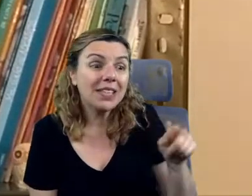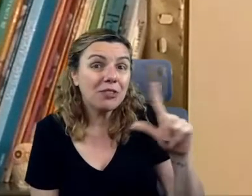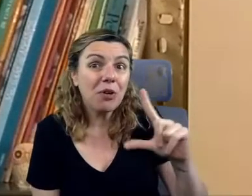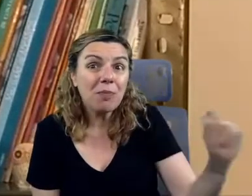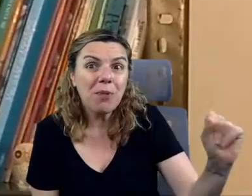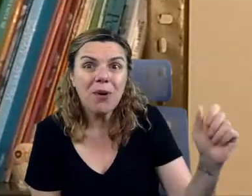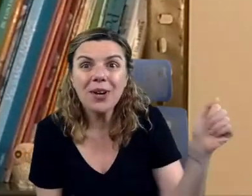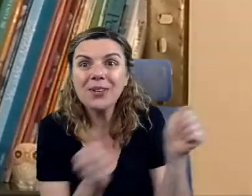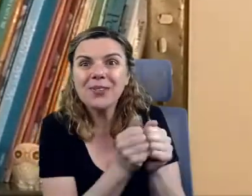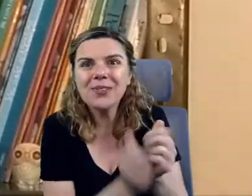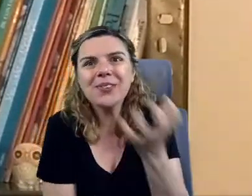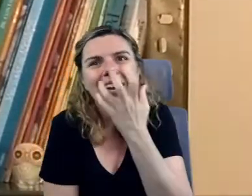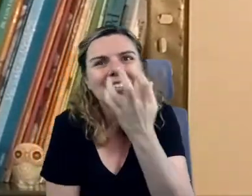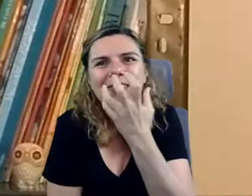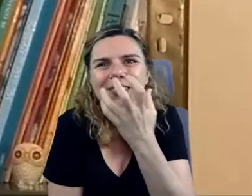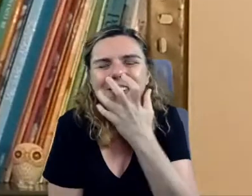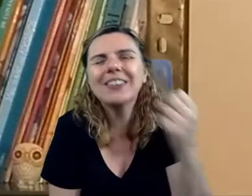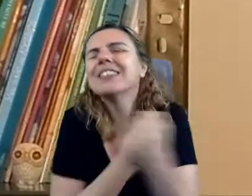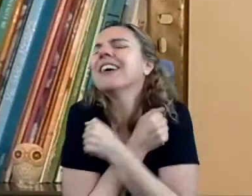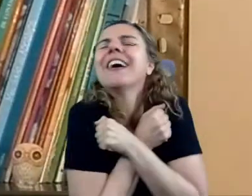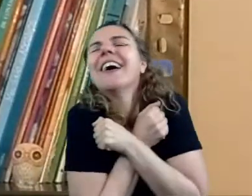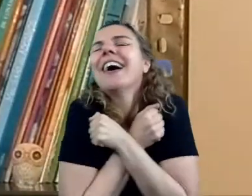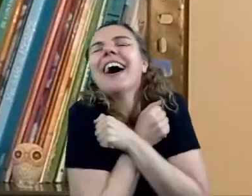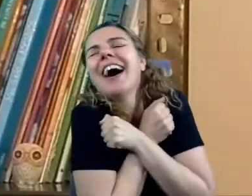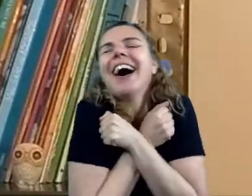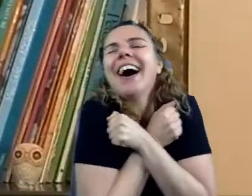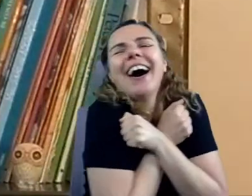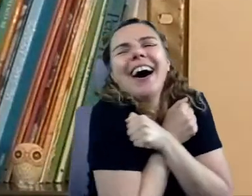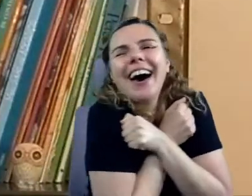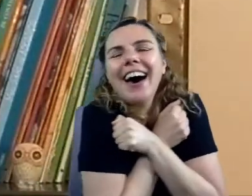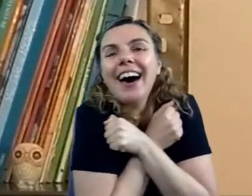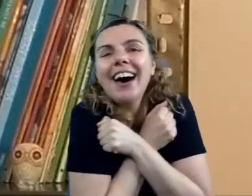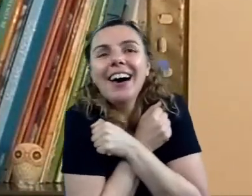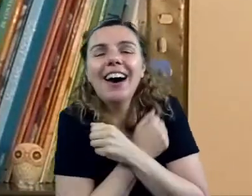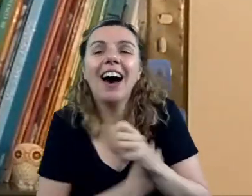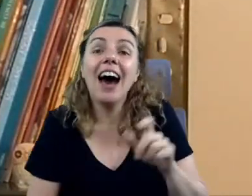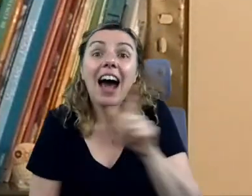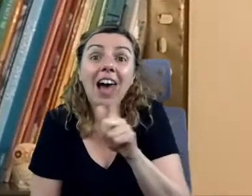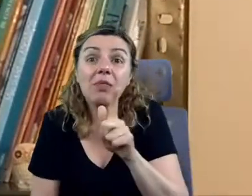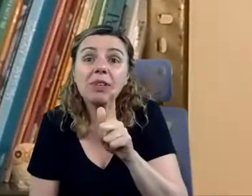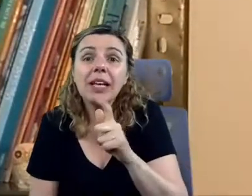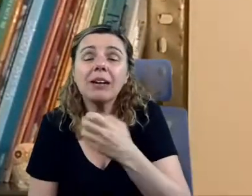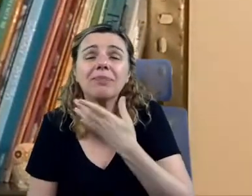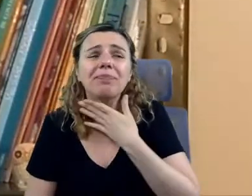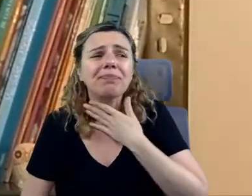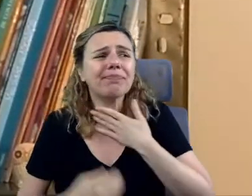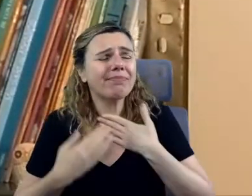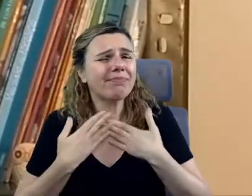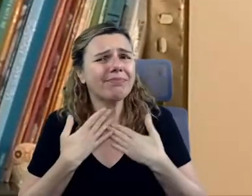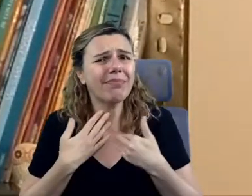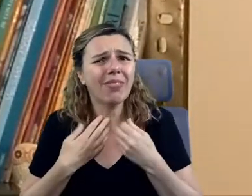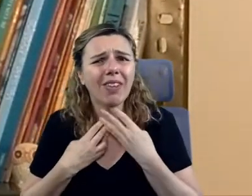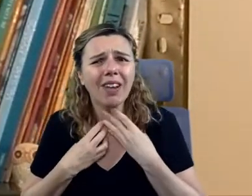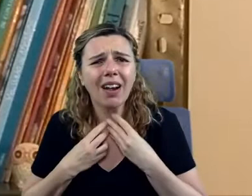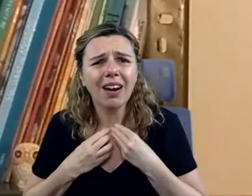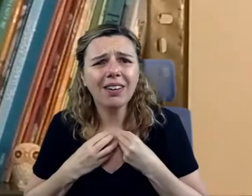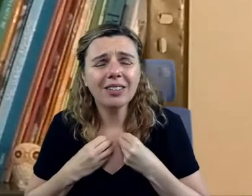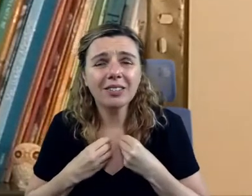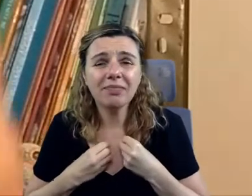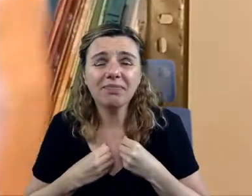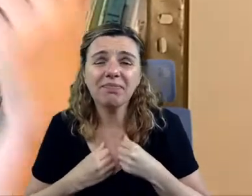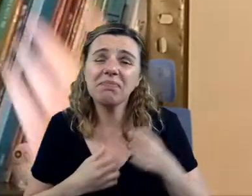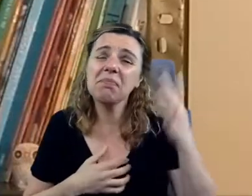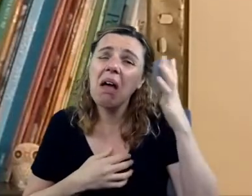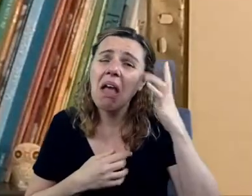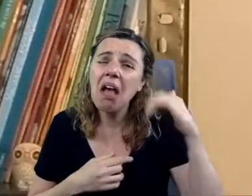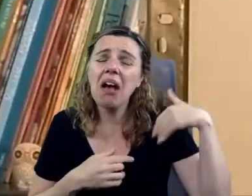Quando o menino se foi correndo, sem deixar de abraçar o cachorro, Gabriel sentiu um nó na garganta.